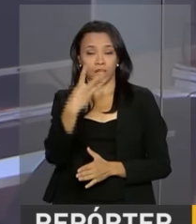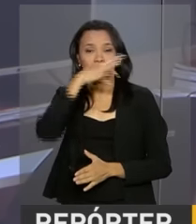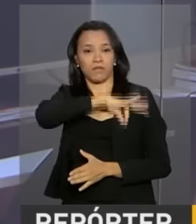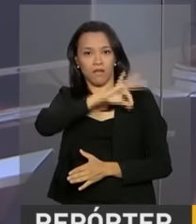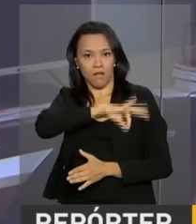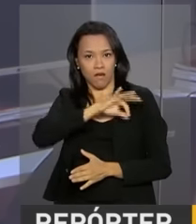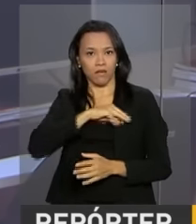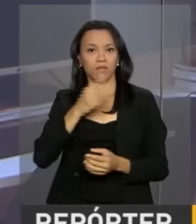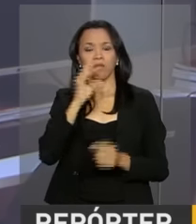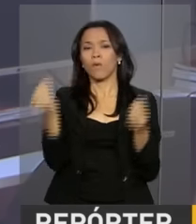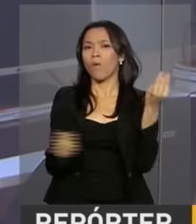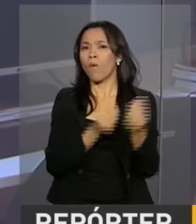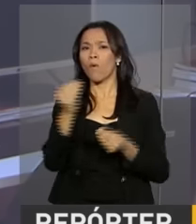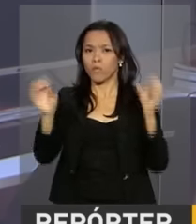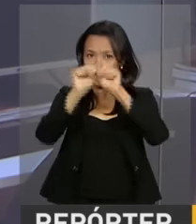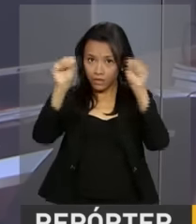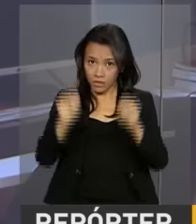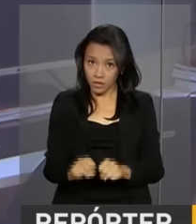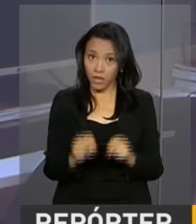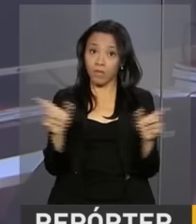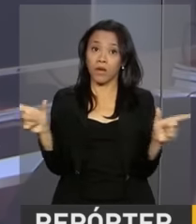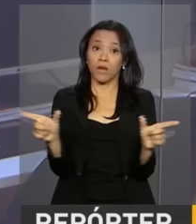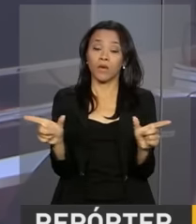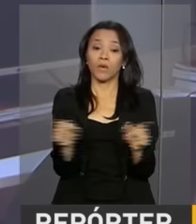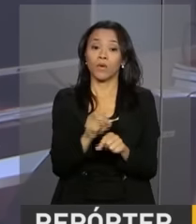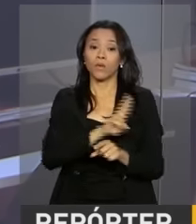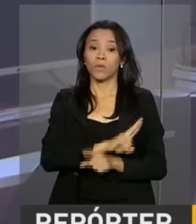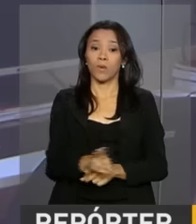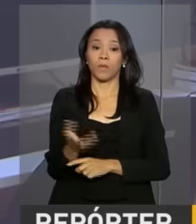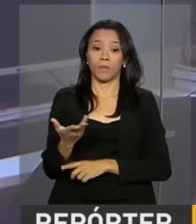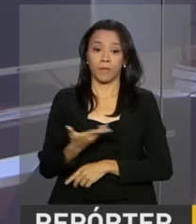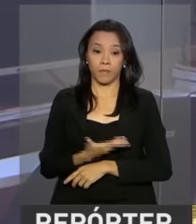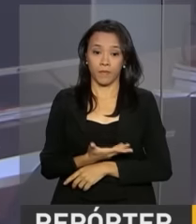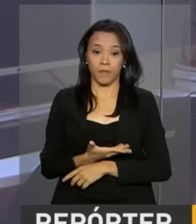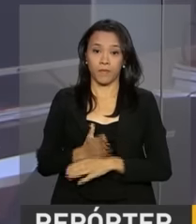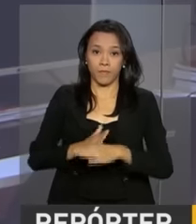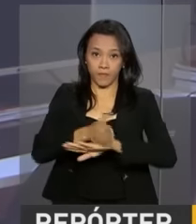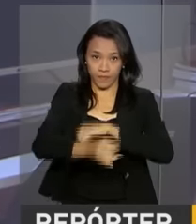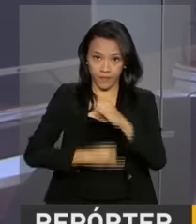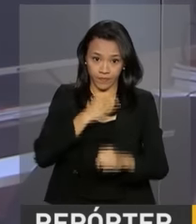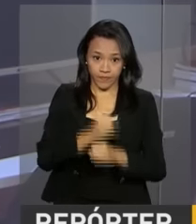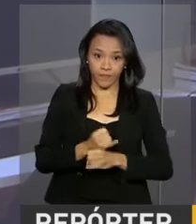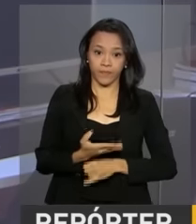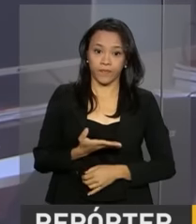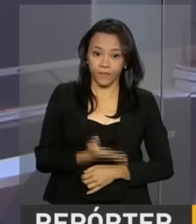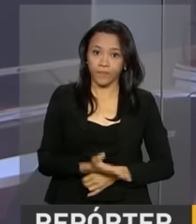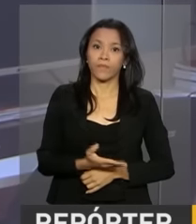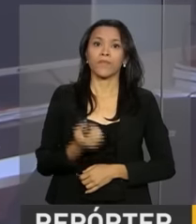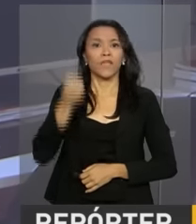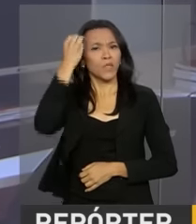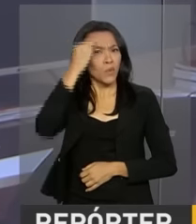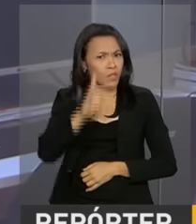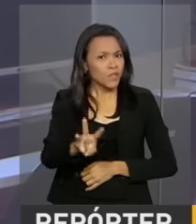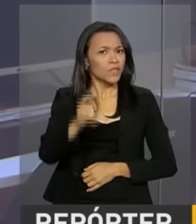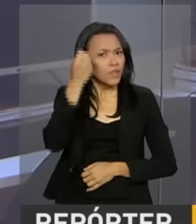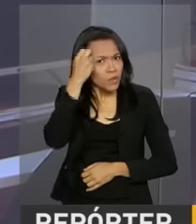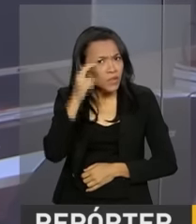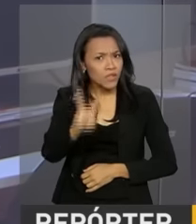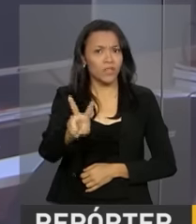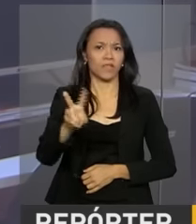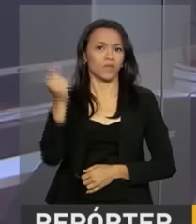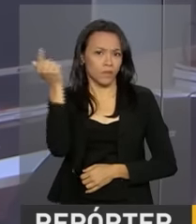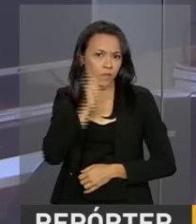feitas no sistemas F no sistema FIES seleção e o candidato deve concluir o processo em dois dias no sistema